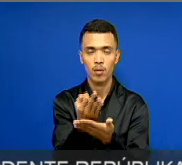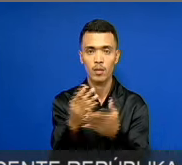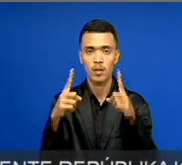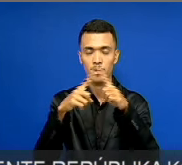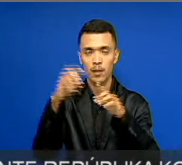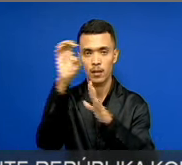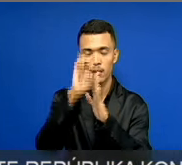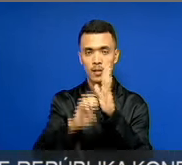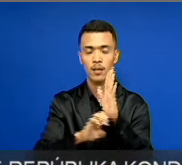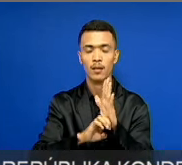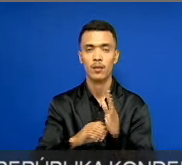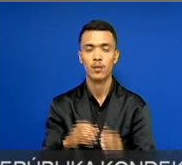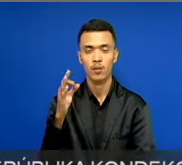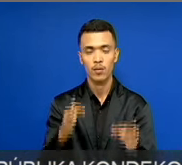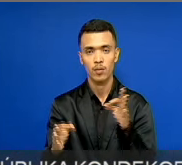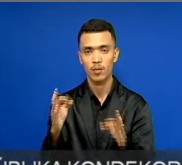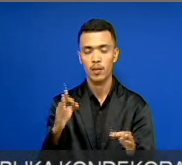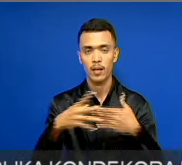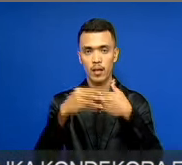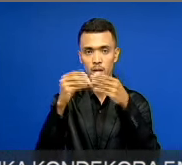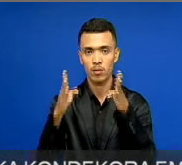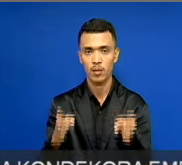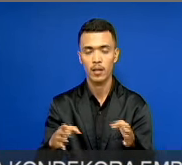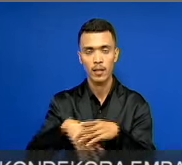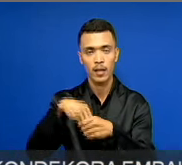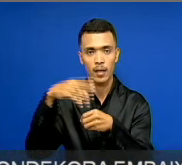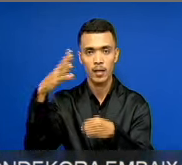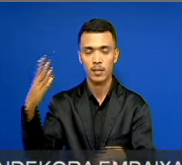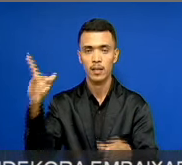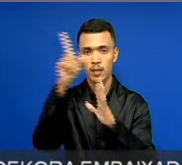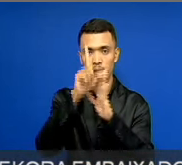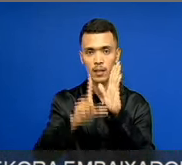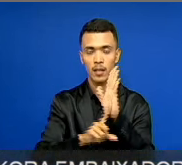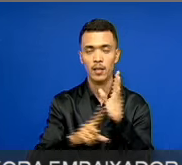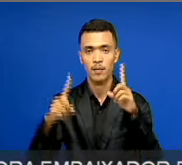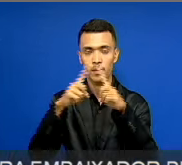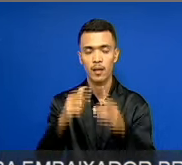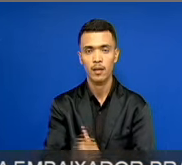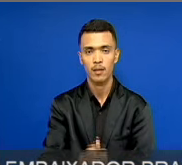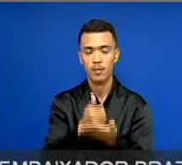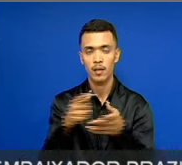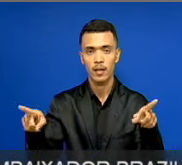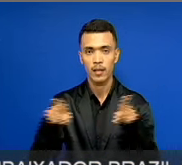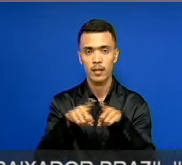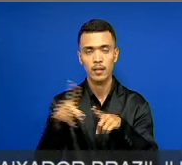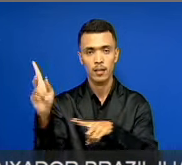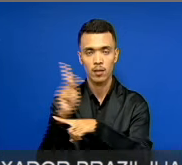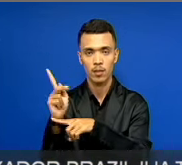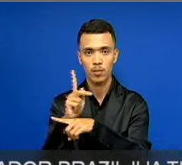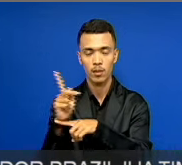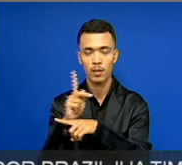que despejas. No nemak autoridade hasaitan deliberação ba contribuição nudar investimento comercial